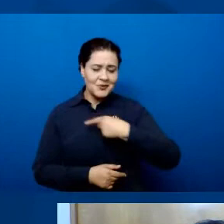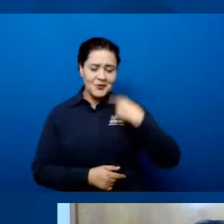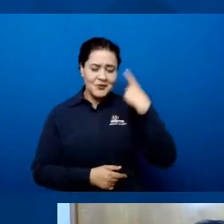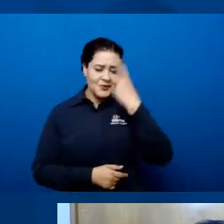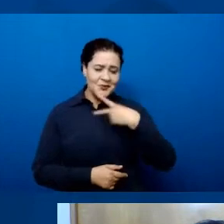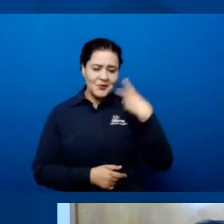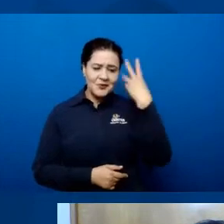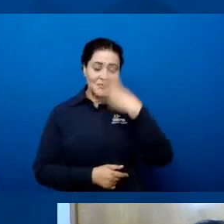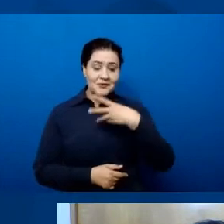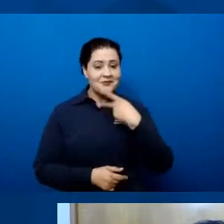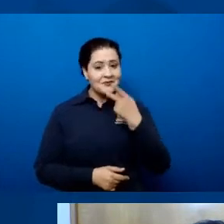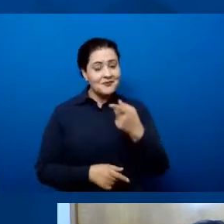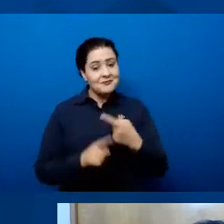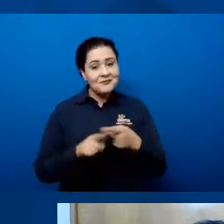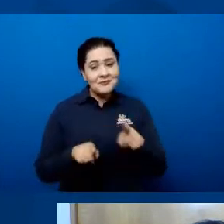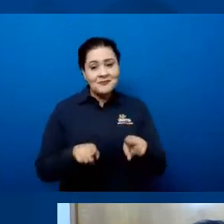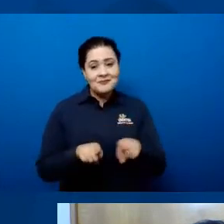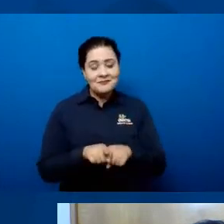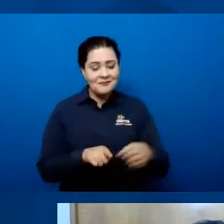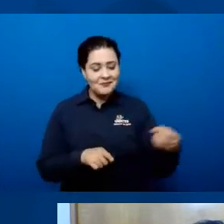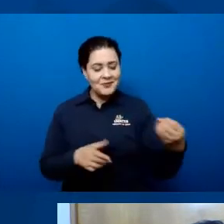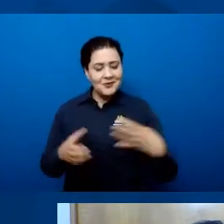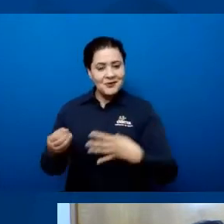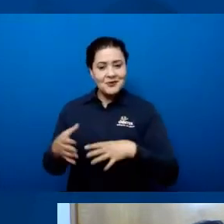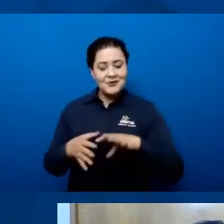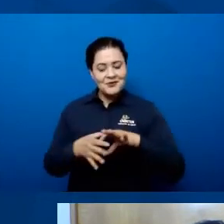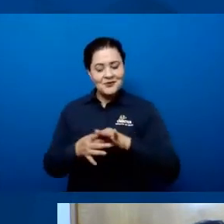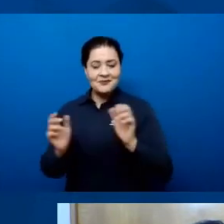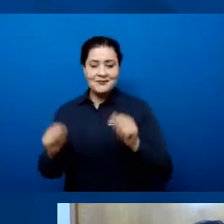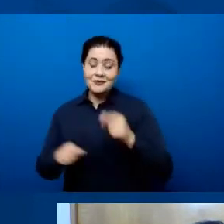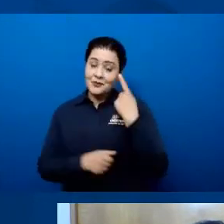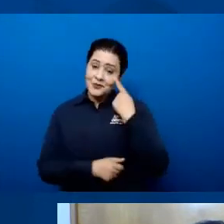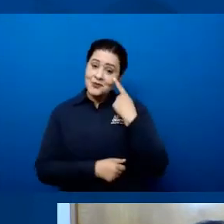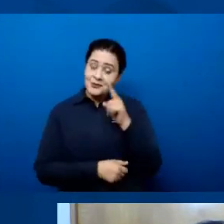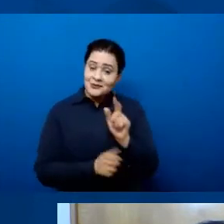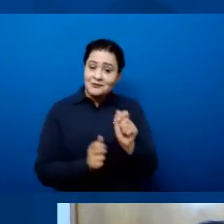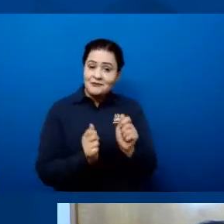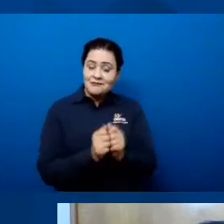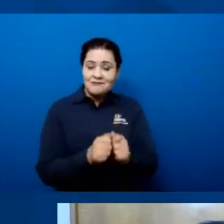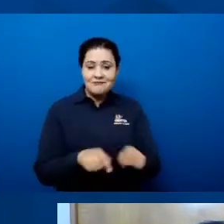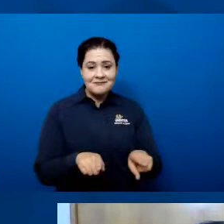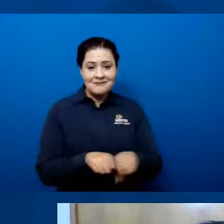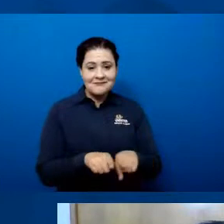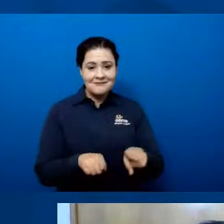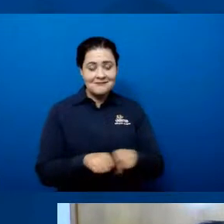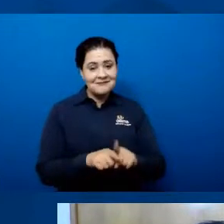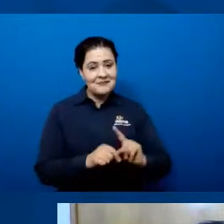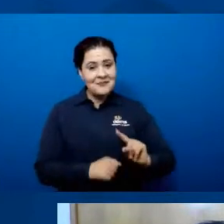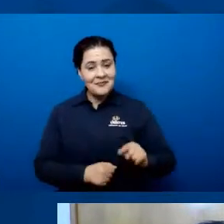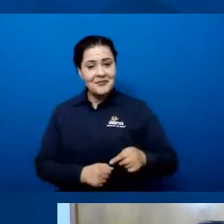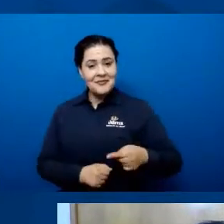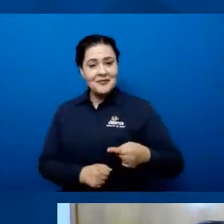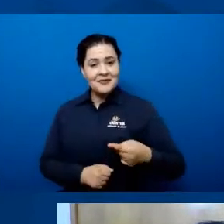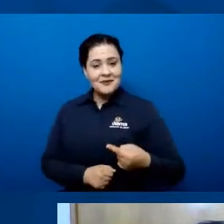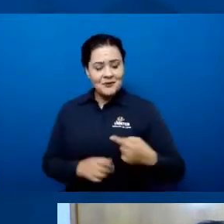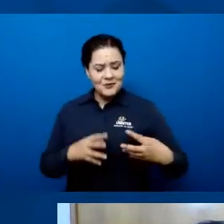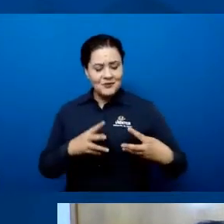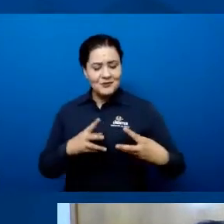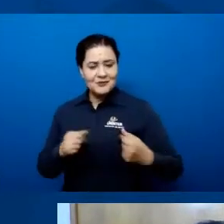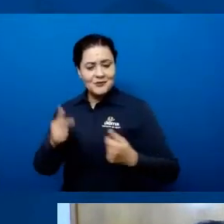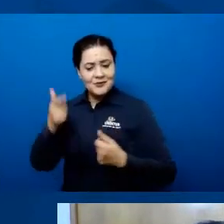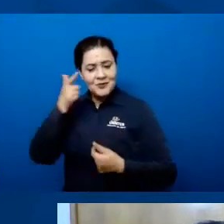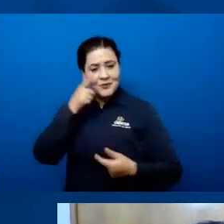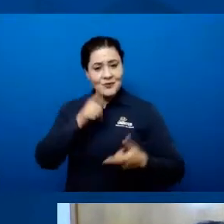aí, mas vão haver novas possibilidades. E quem sabe um dia a gente está, depois que todo mundo a gente conseguir